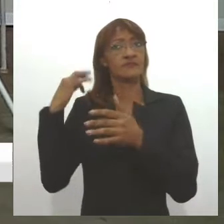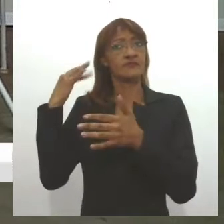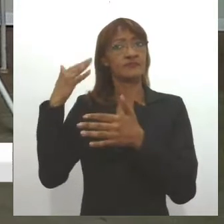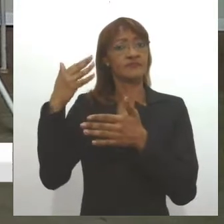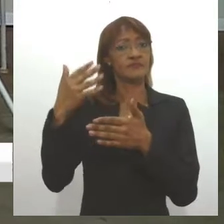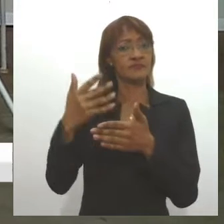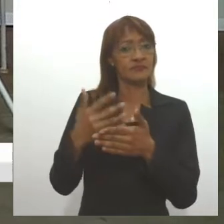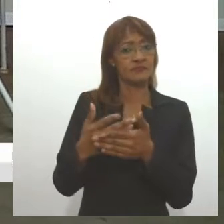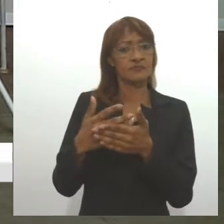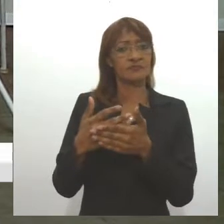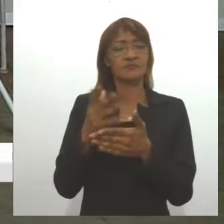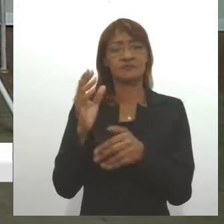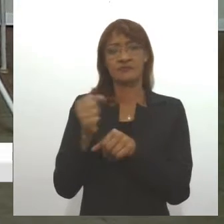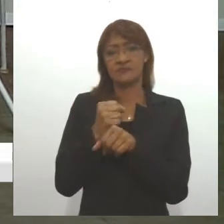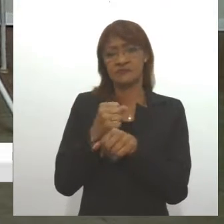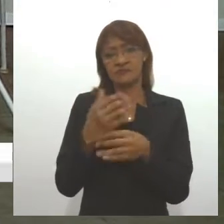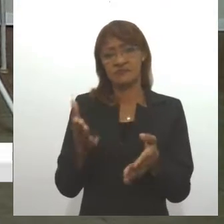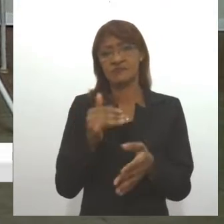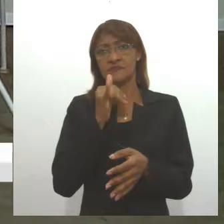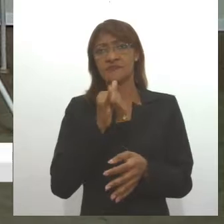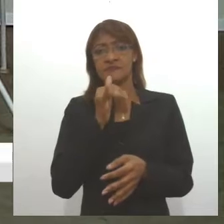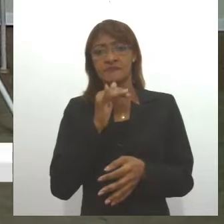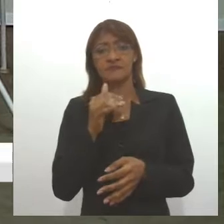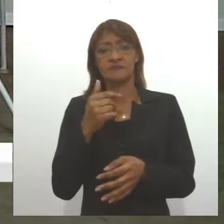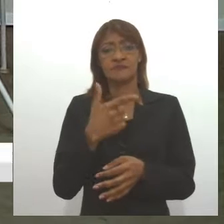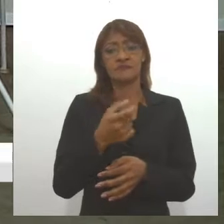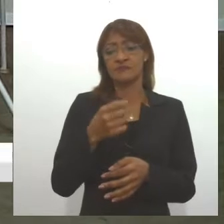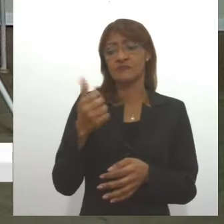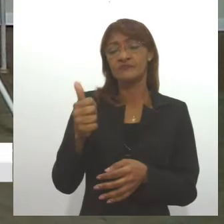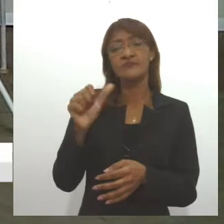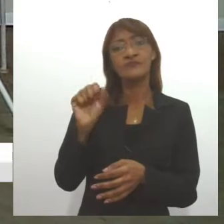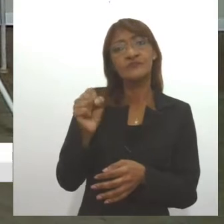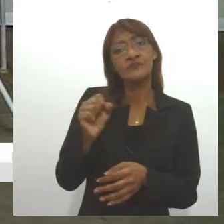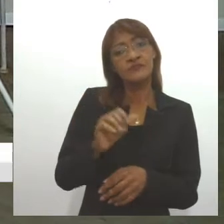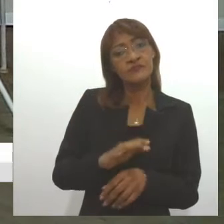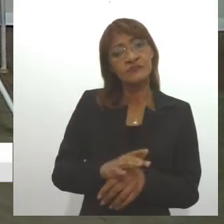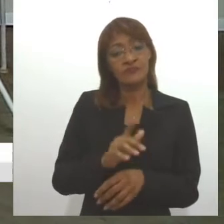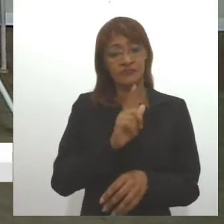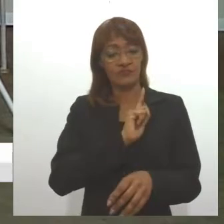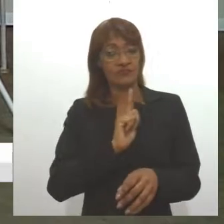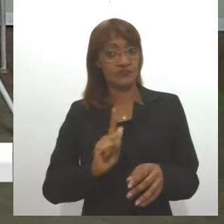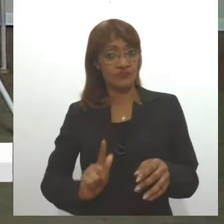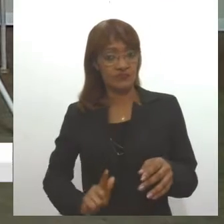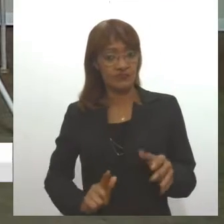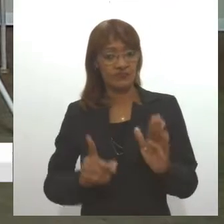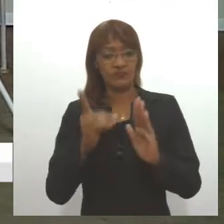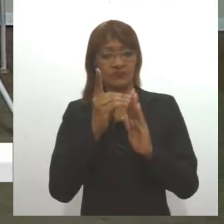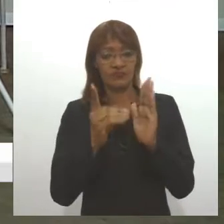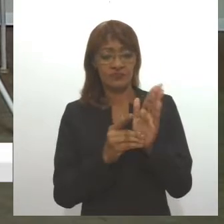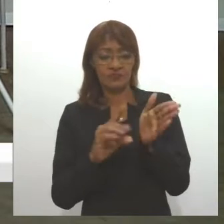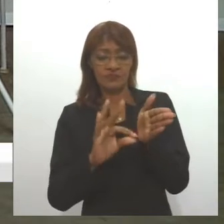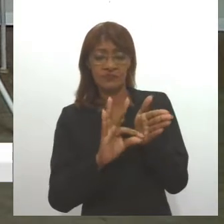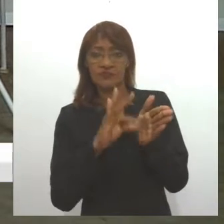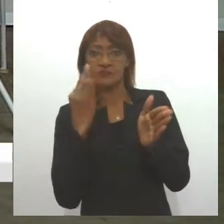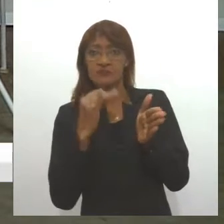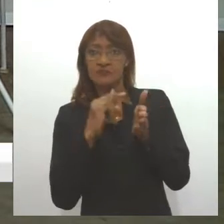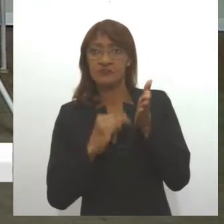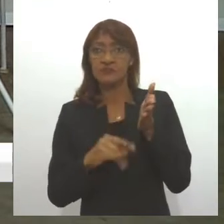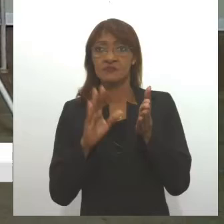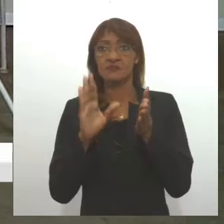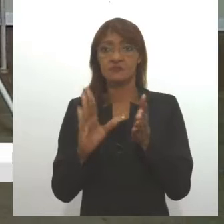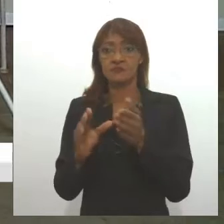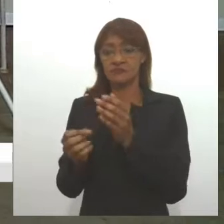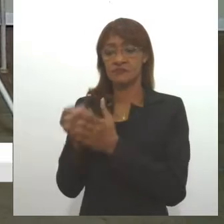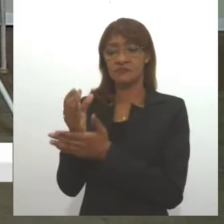outros anos, né? Mas, por exemplo, em 2018... o governador assinou o decreto para a criação do conselho. Já lá